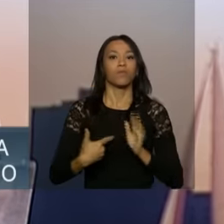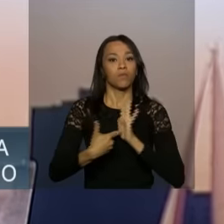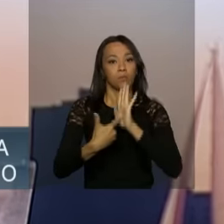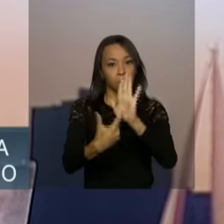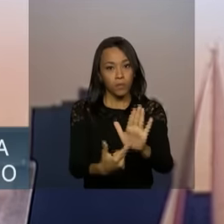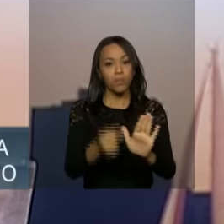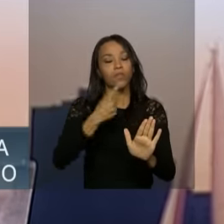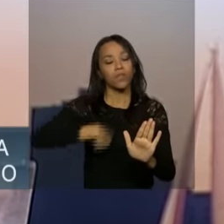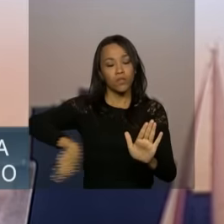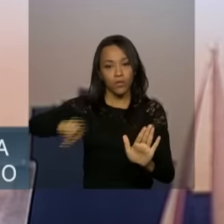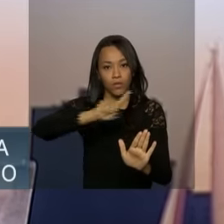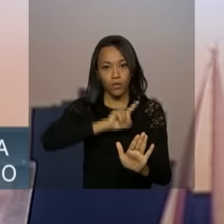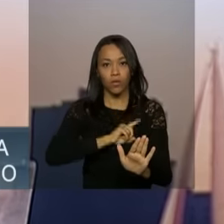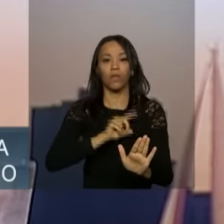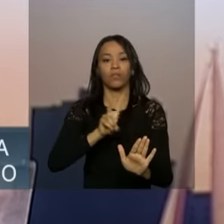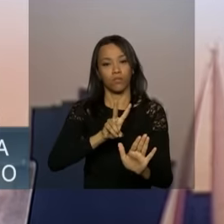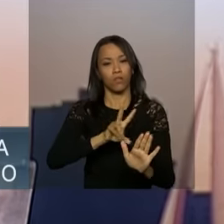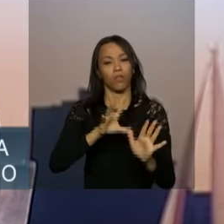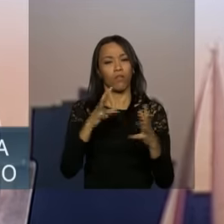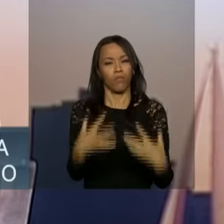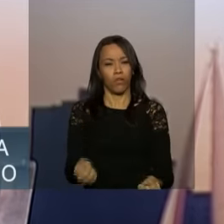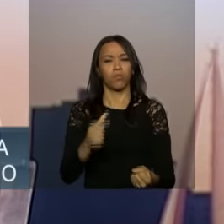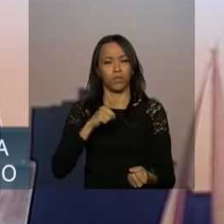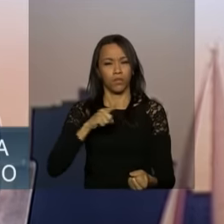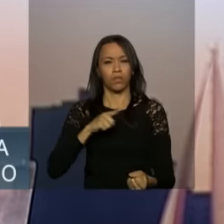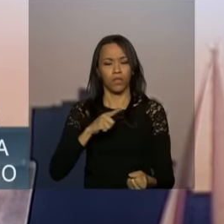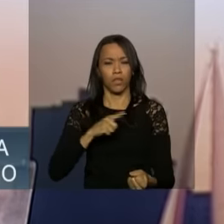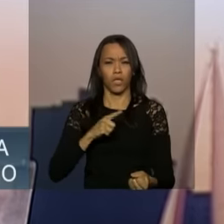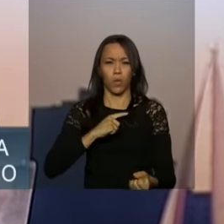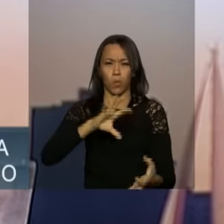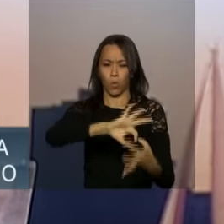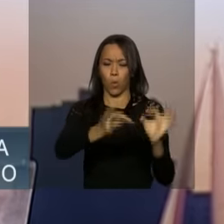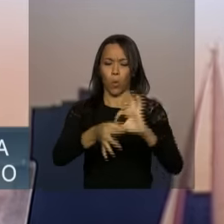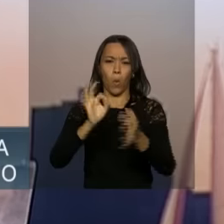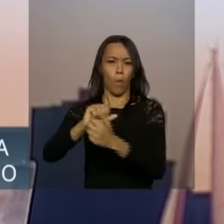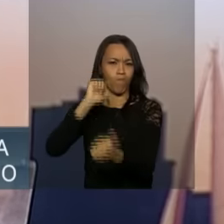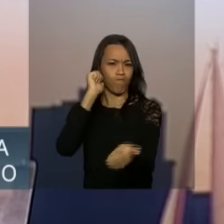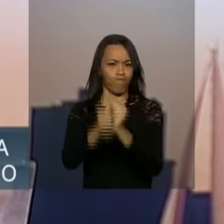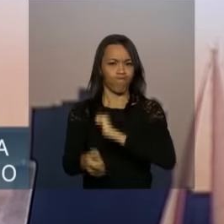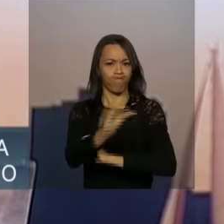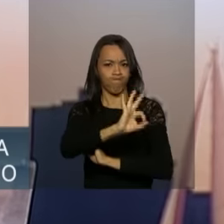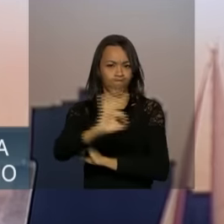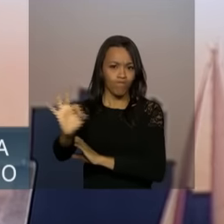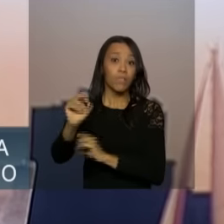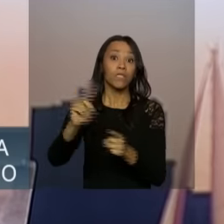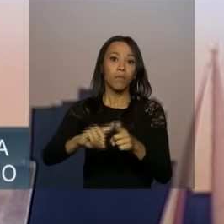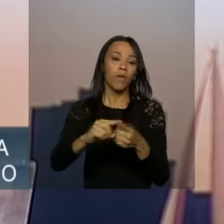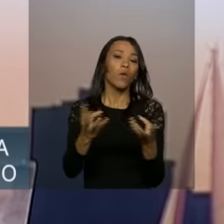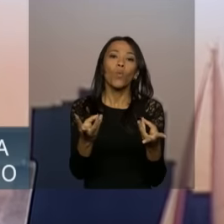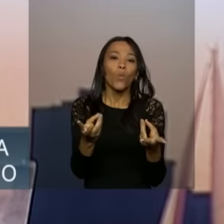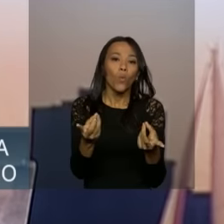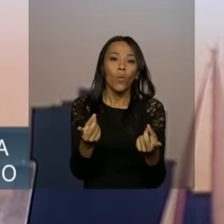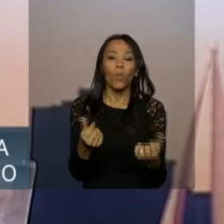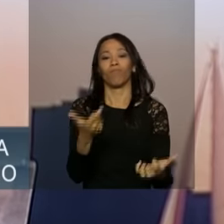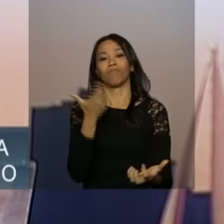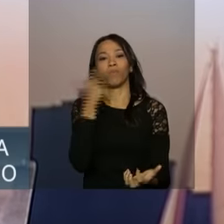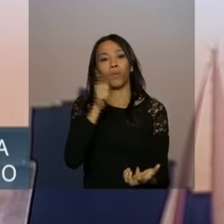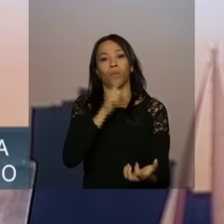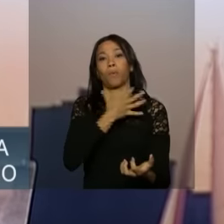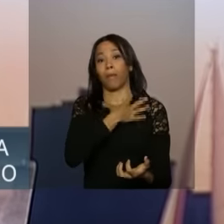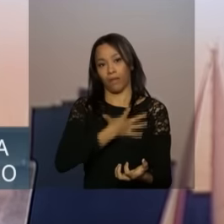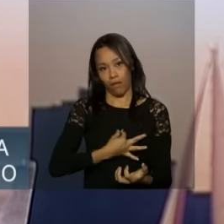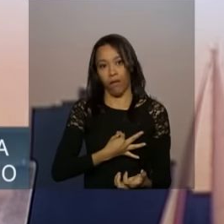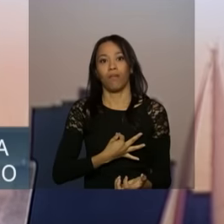fato, nós vamos ter uma grande Olimpíada. Vai ser medido também pelo número de medalhas que conquistaremos.